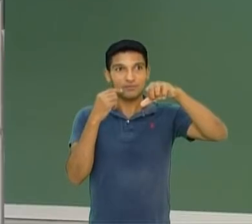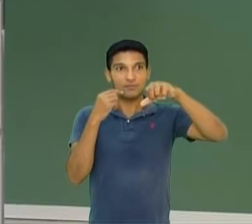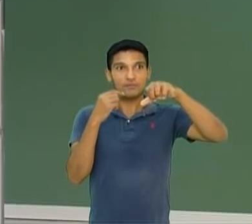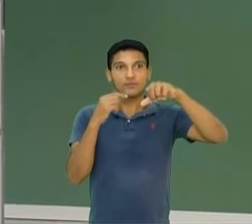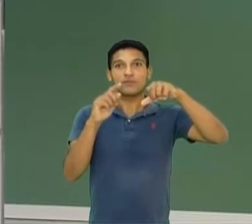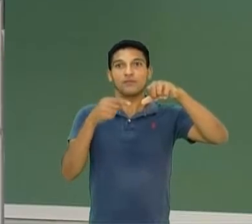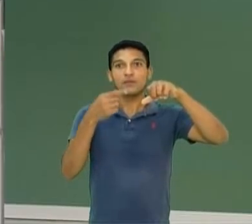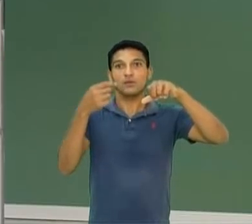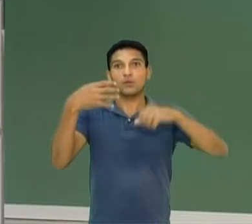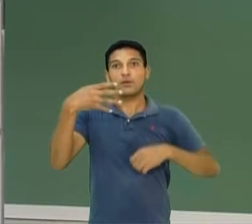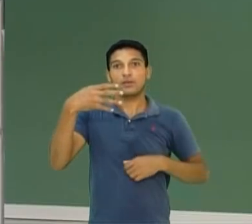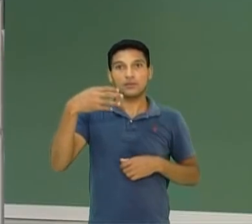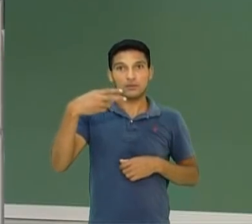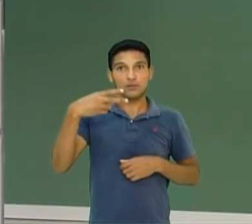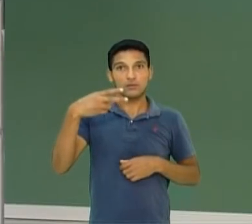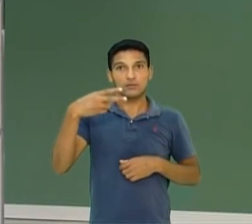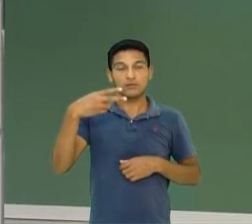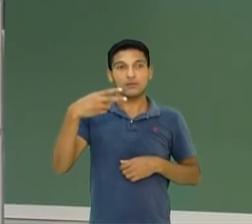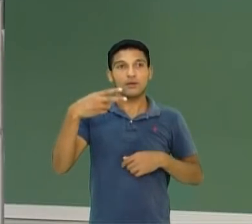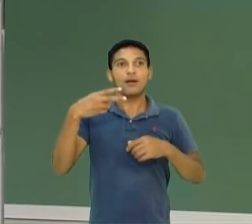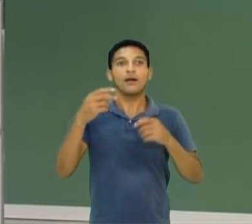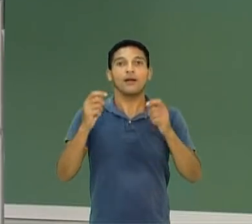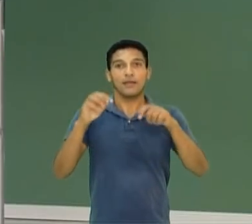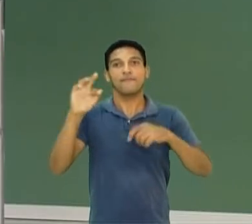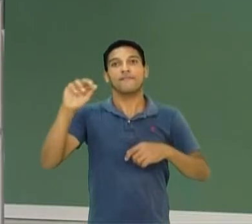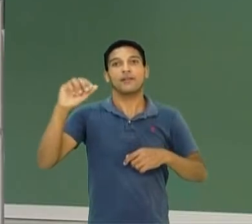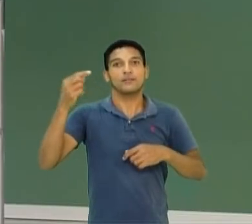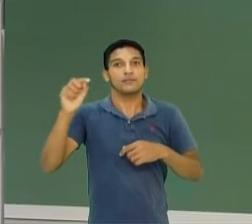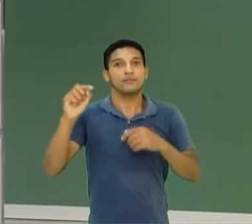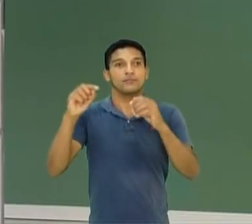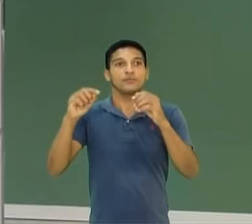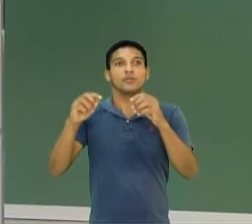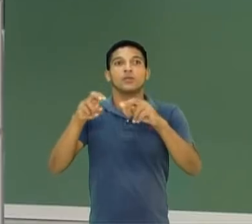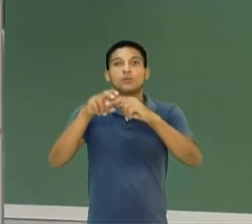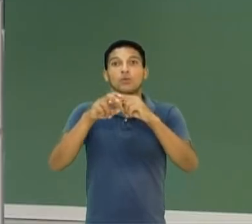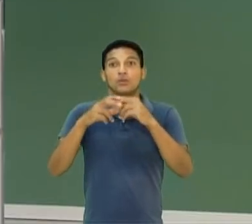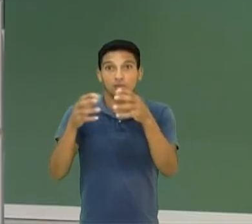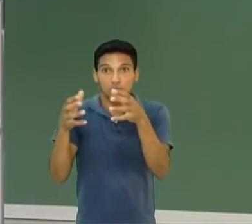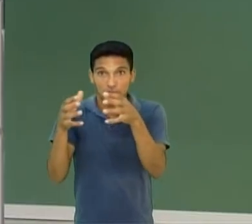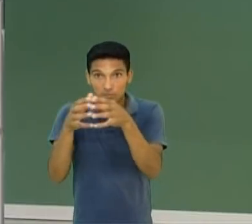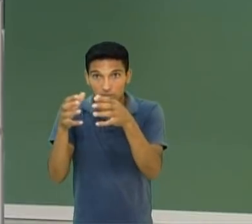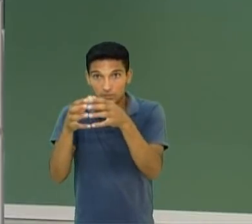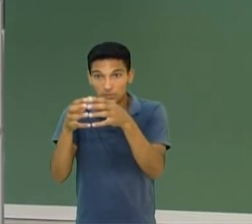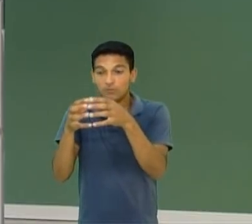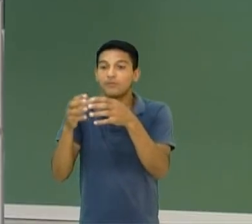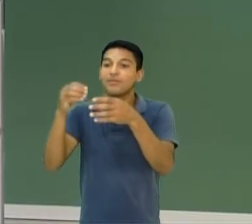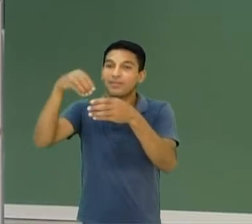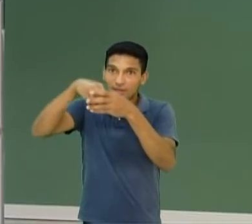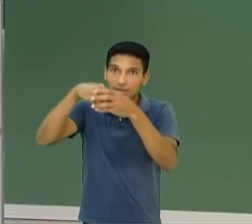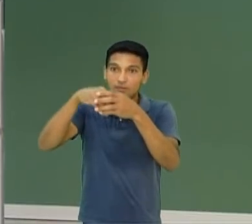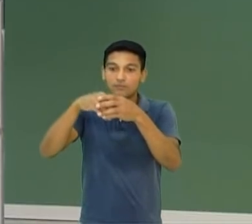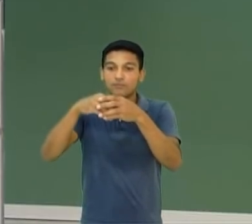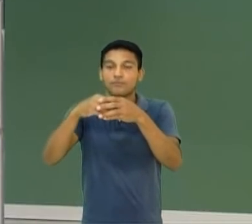escreva os números a seguir nesse diagrama. Que números são esses? 17 negativo, ou menos 17,